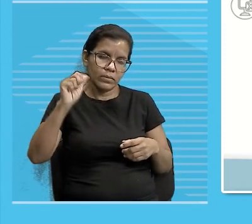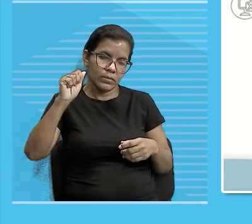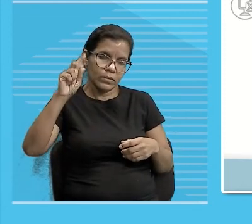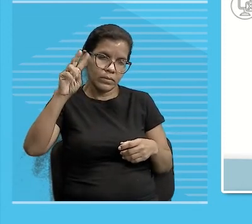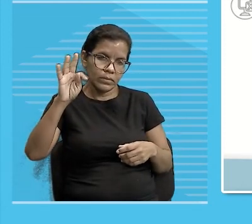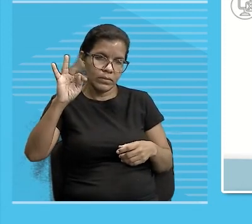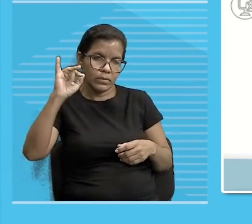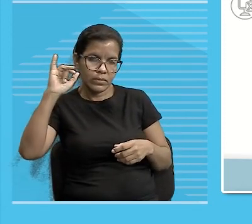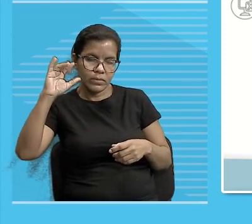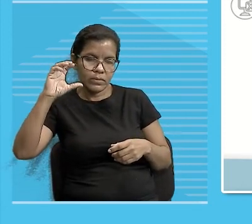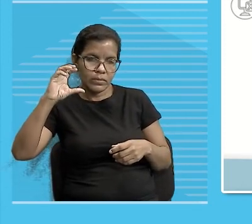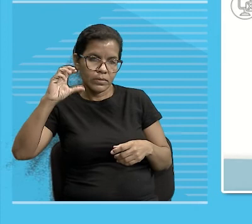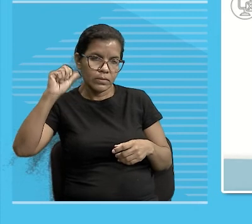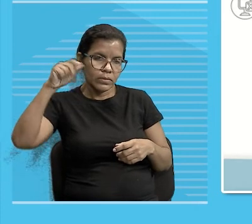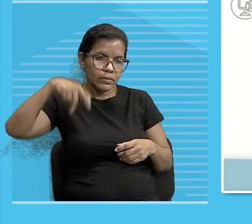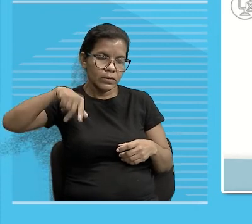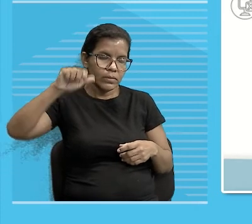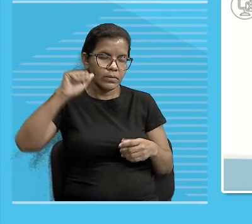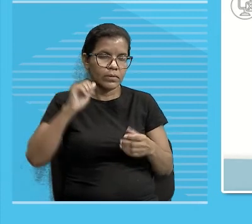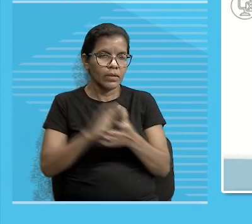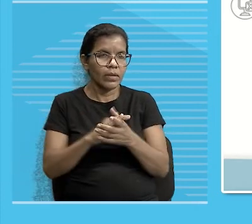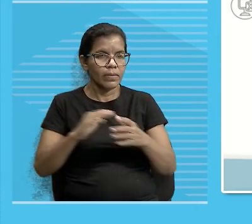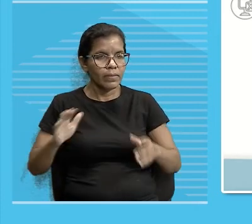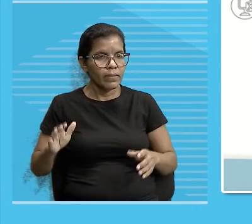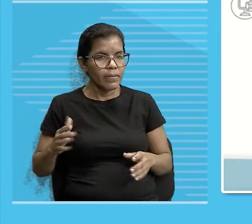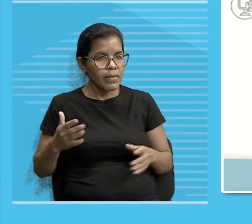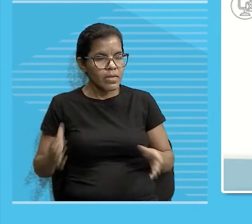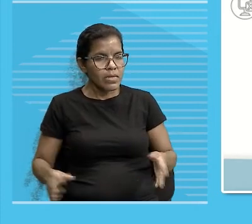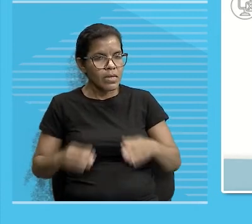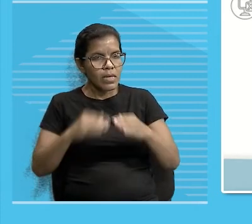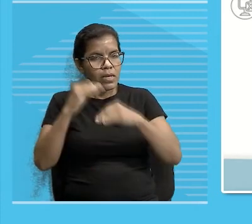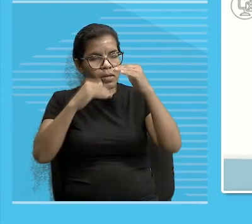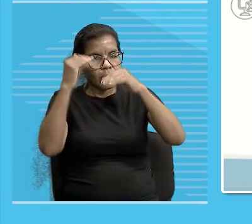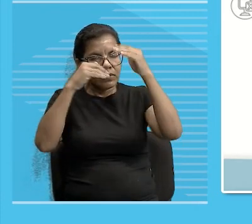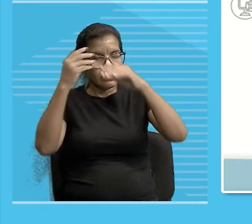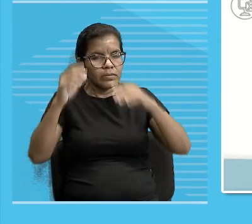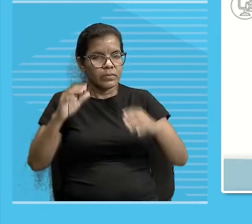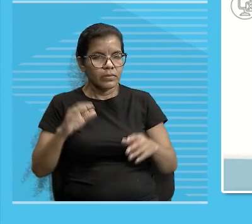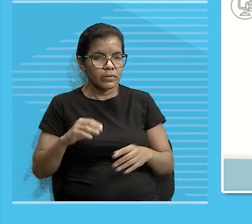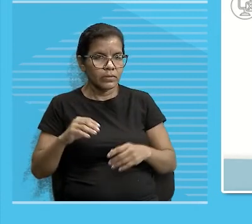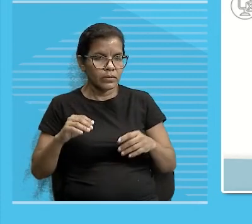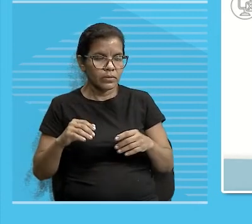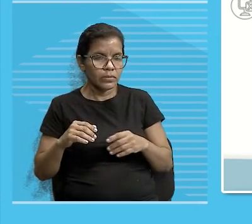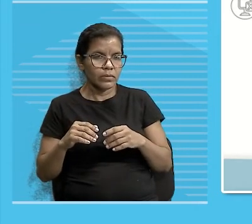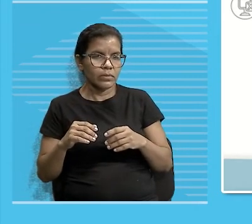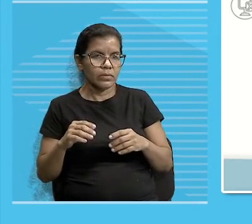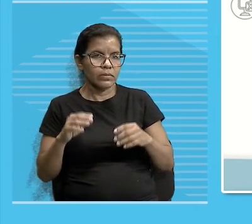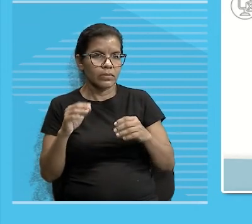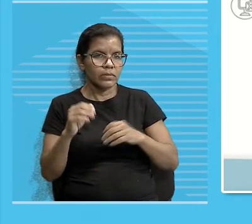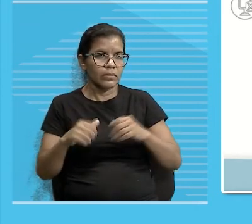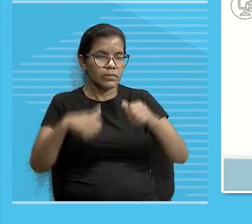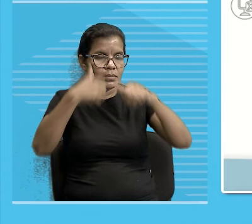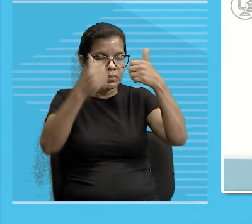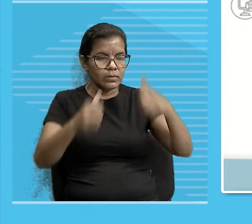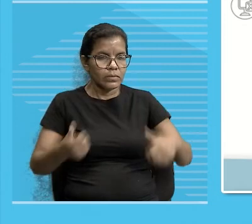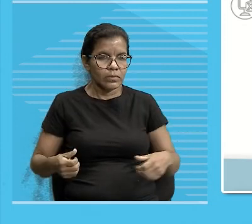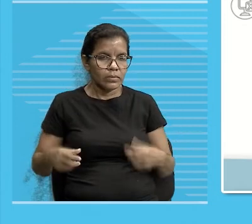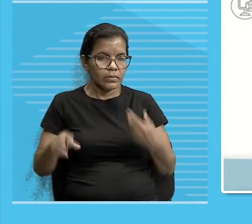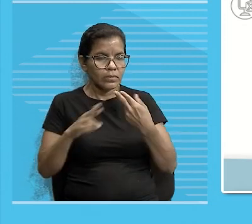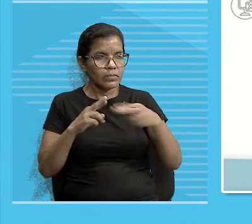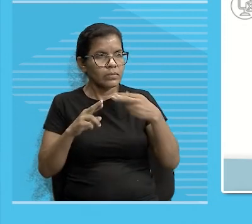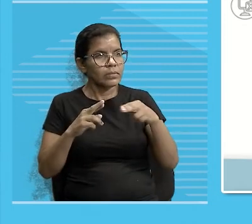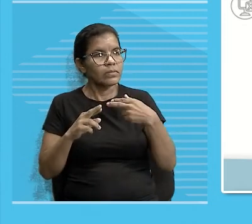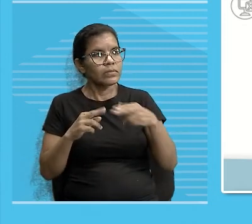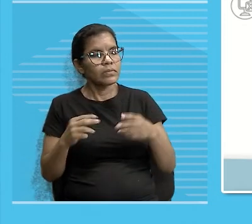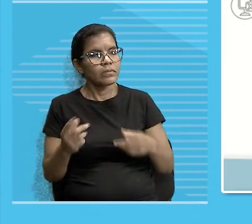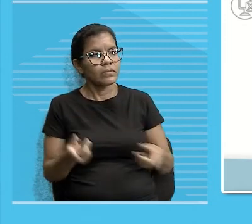mundial com o maior número de obras de caráter religioso, tá bom, galera? Então, quanto à arte do período barroco,